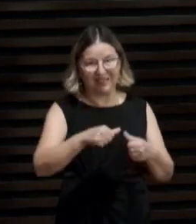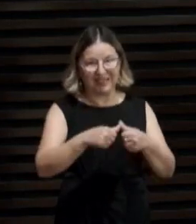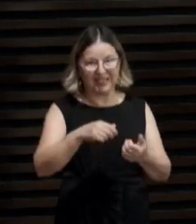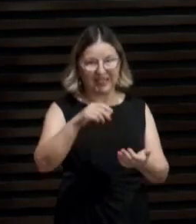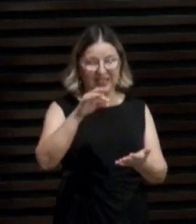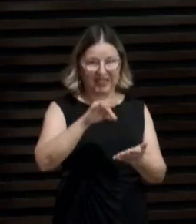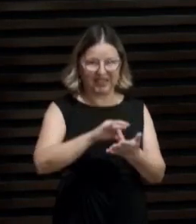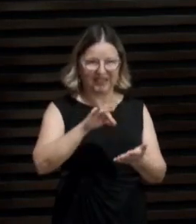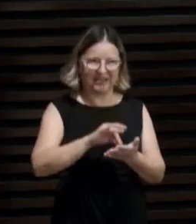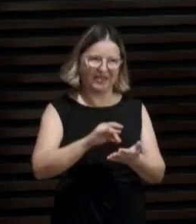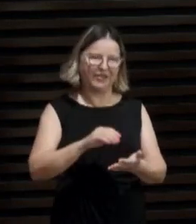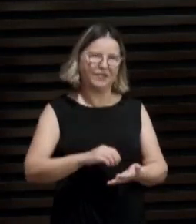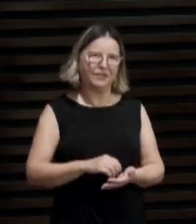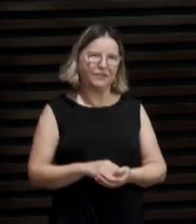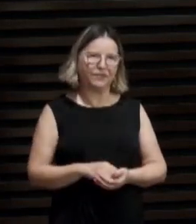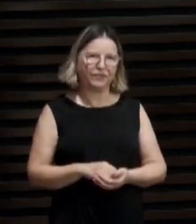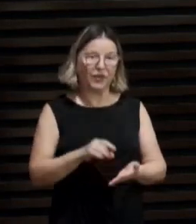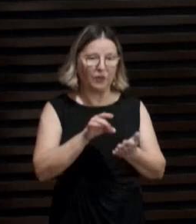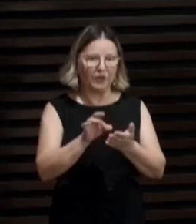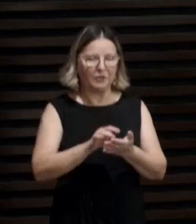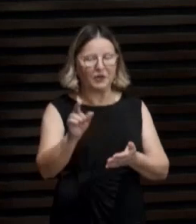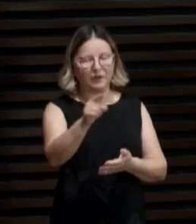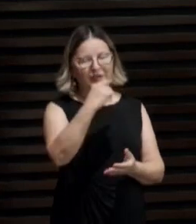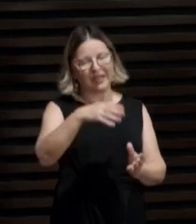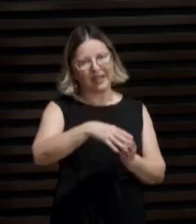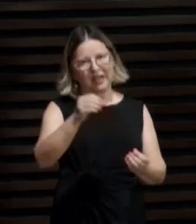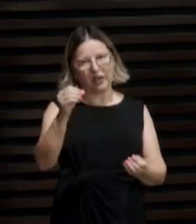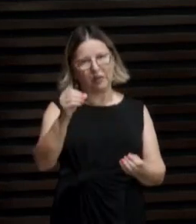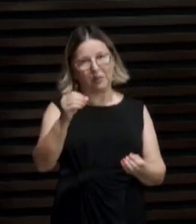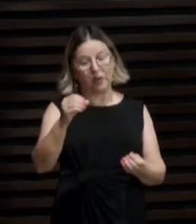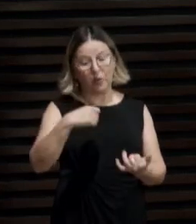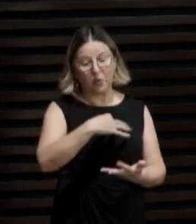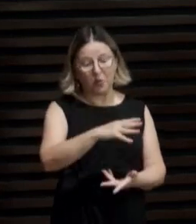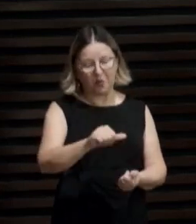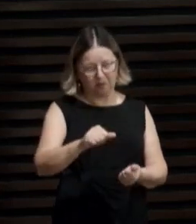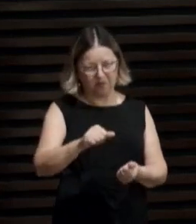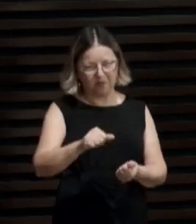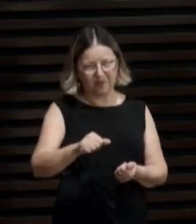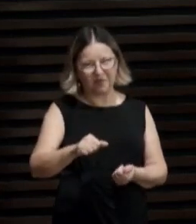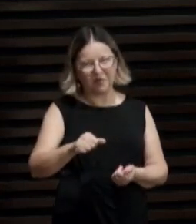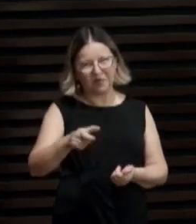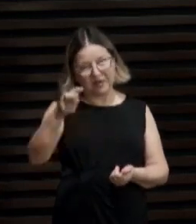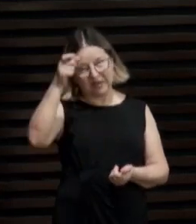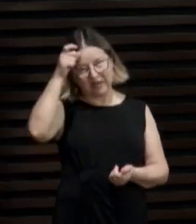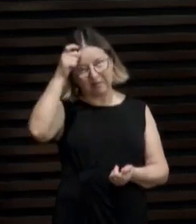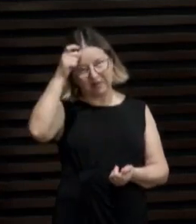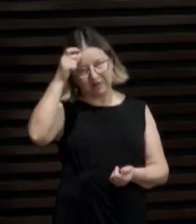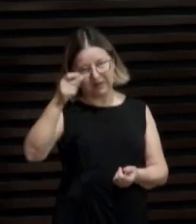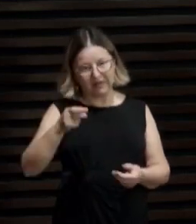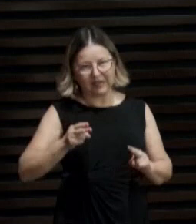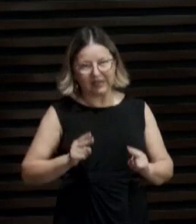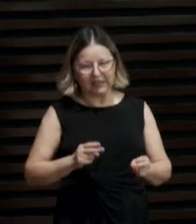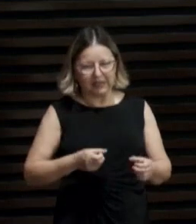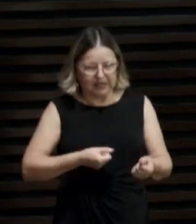de Deus. O inimigo das nossas almas, o mundo, a carne e o diabo, tem o tempo todo investido